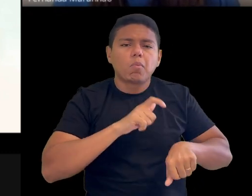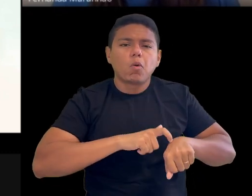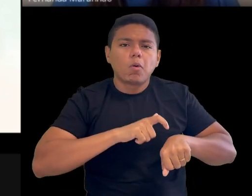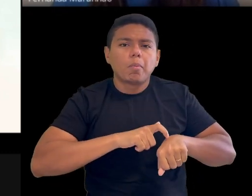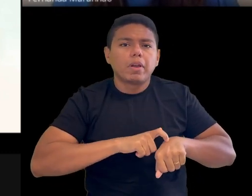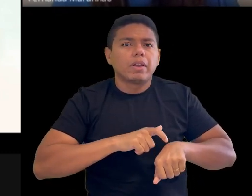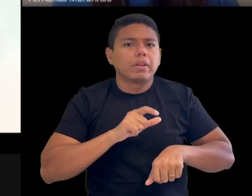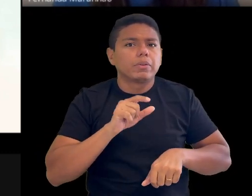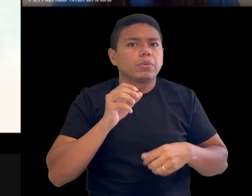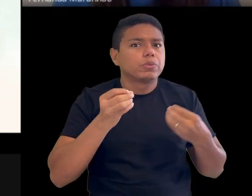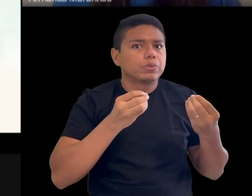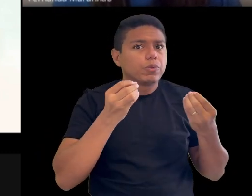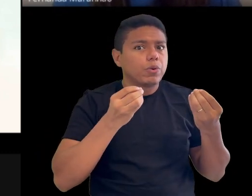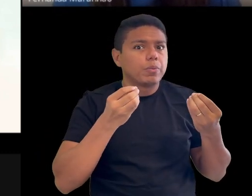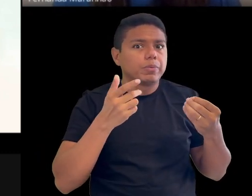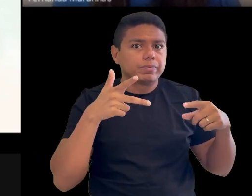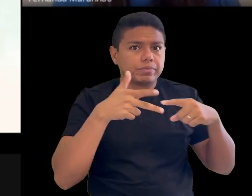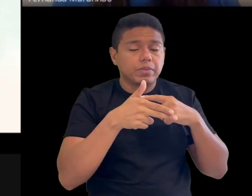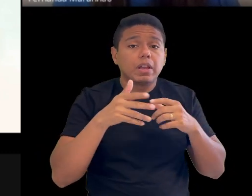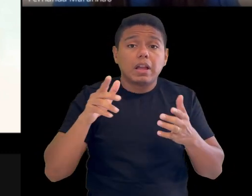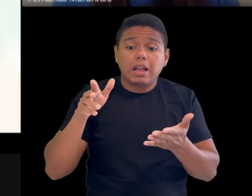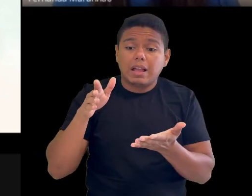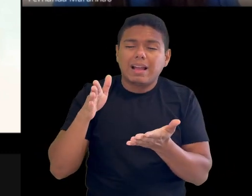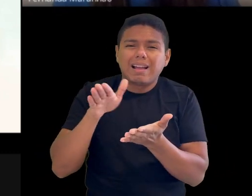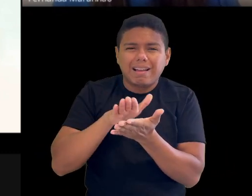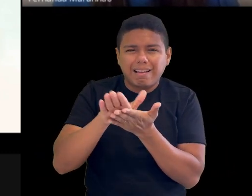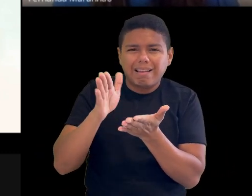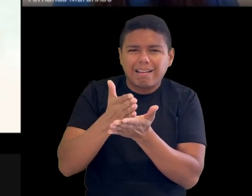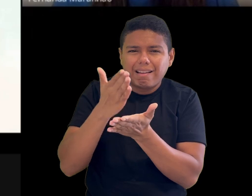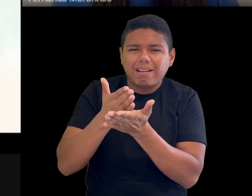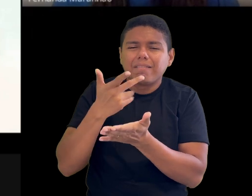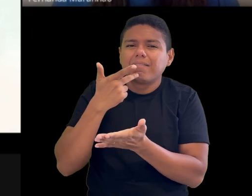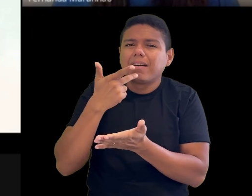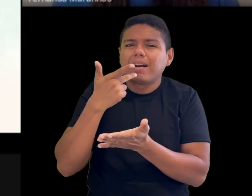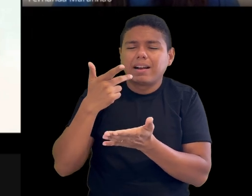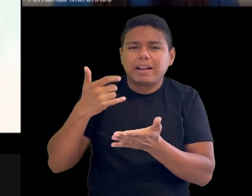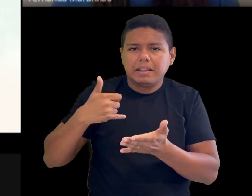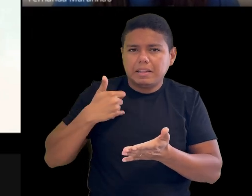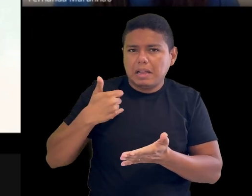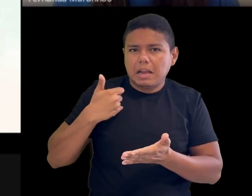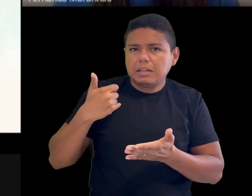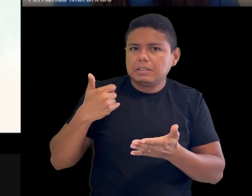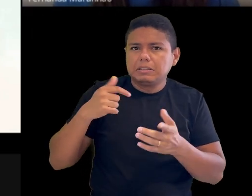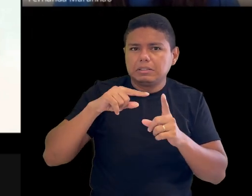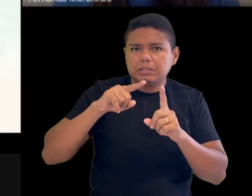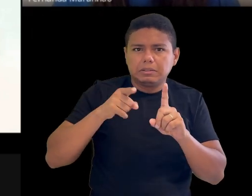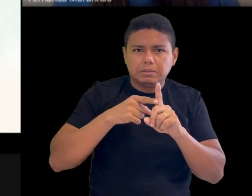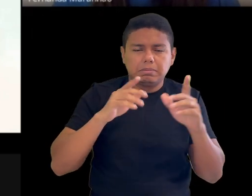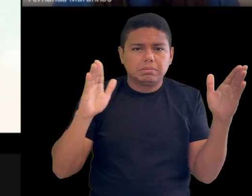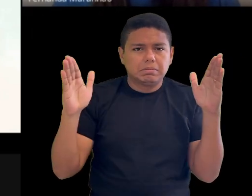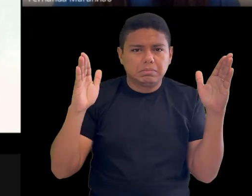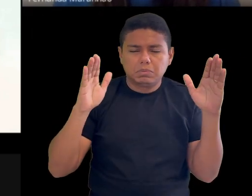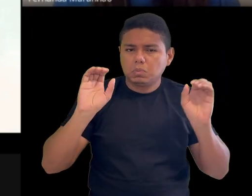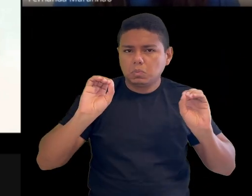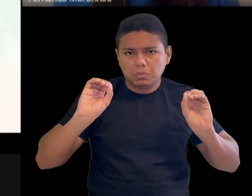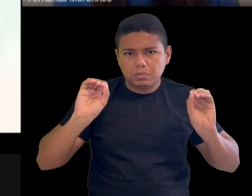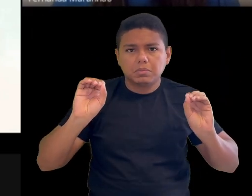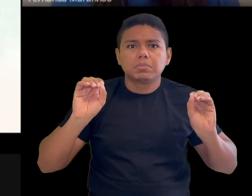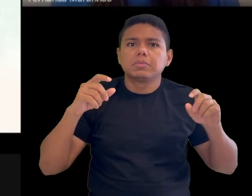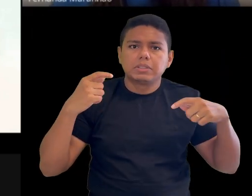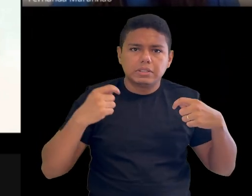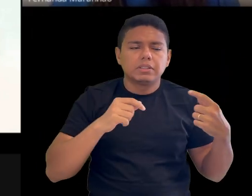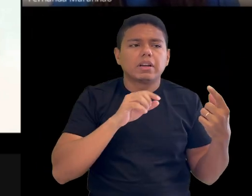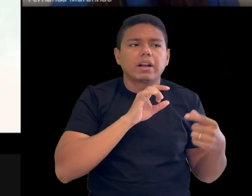não diz qual a melhor idade gestacional, mas pede que, de acordo com cada caso, seja individualizado, preferencialmente